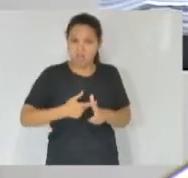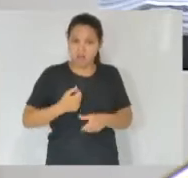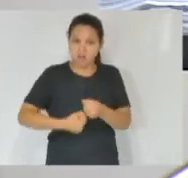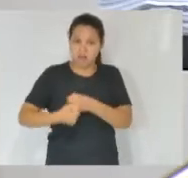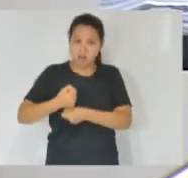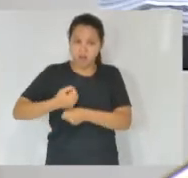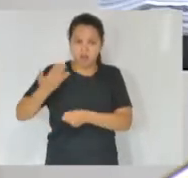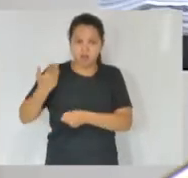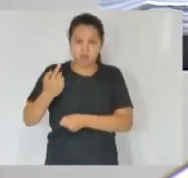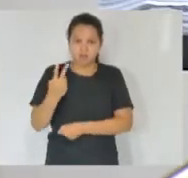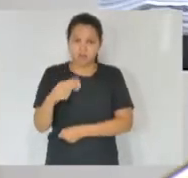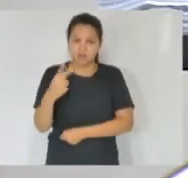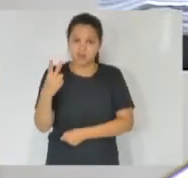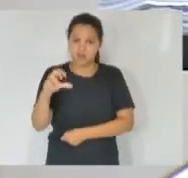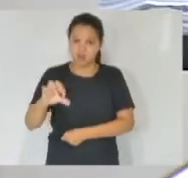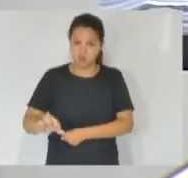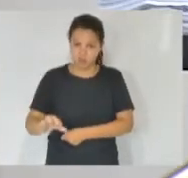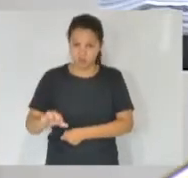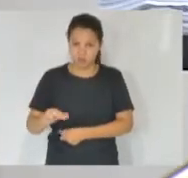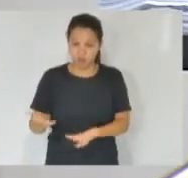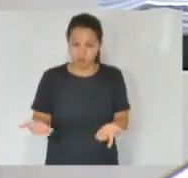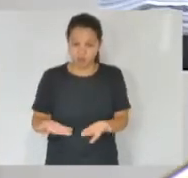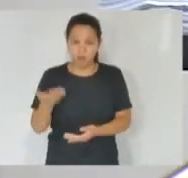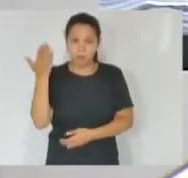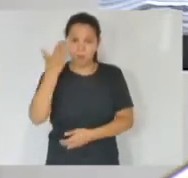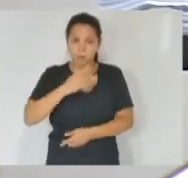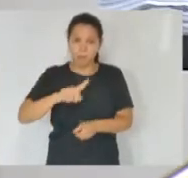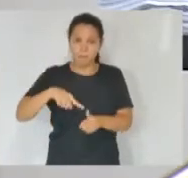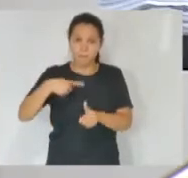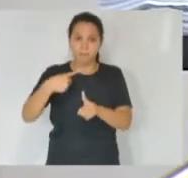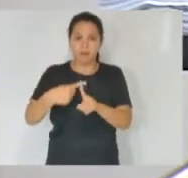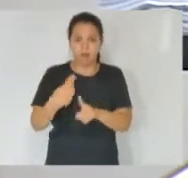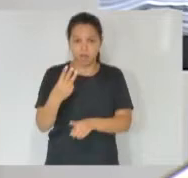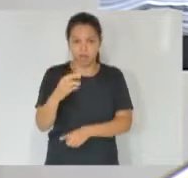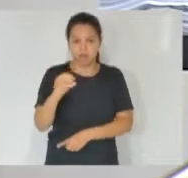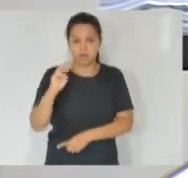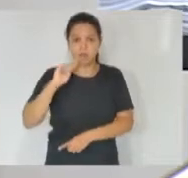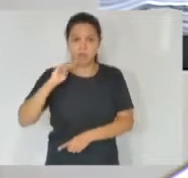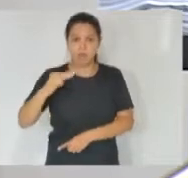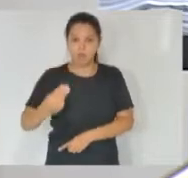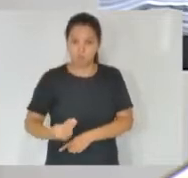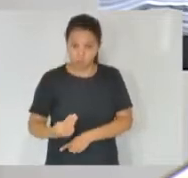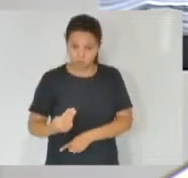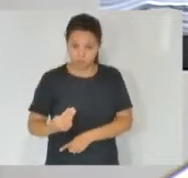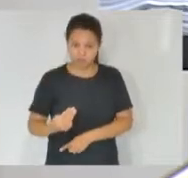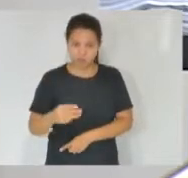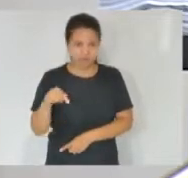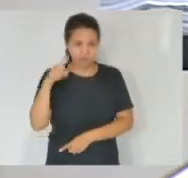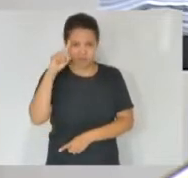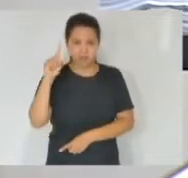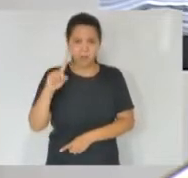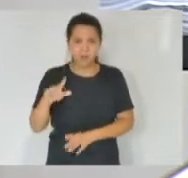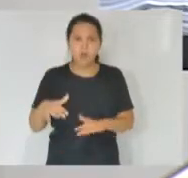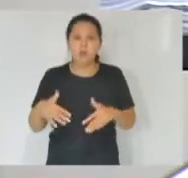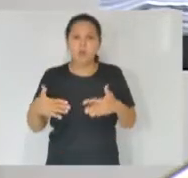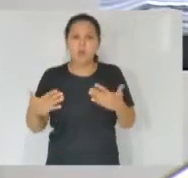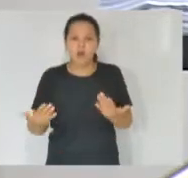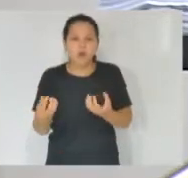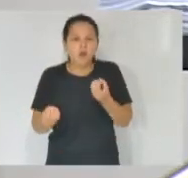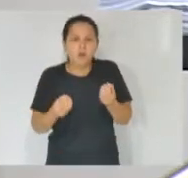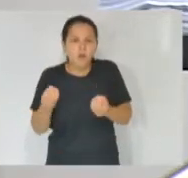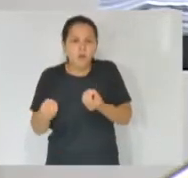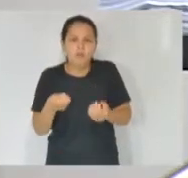2019 e já promete mais 300 milhões e nem sabemos quando e como será a forma